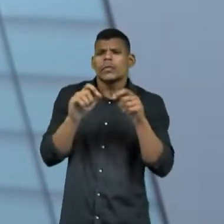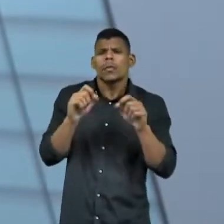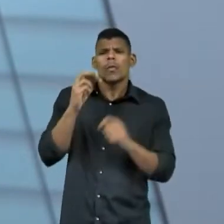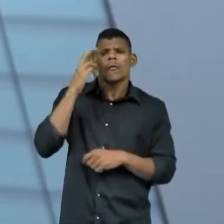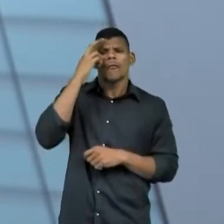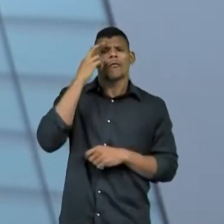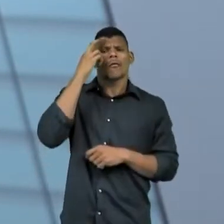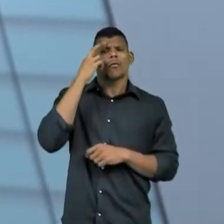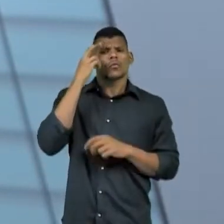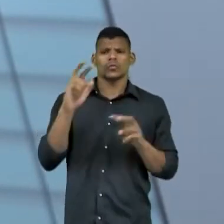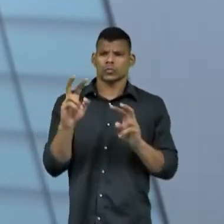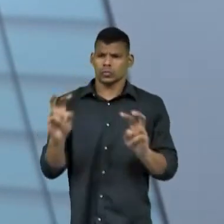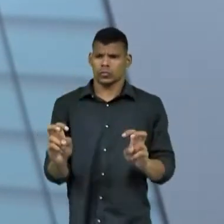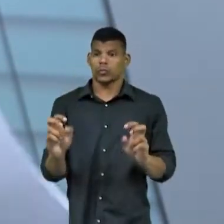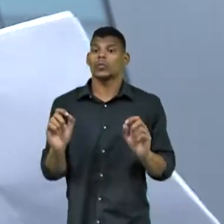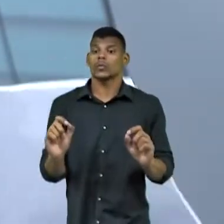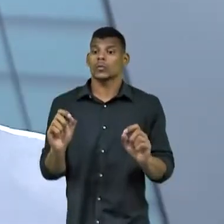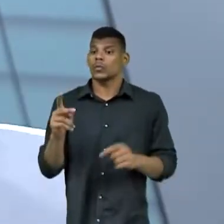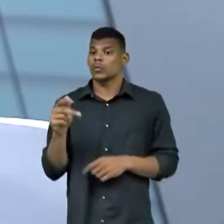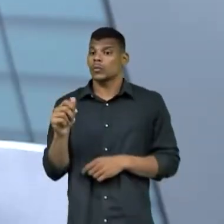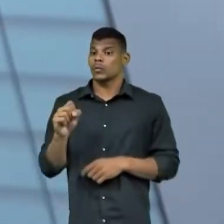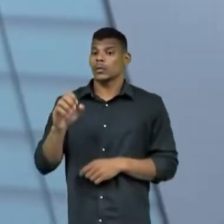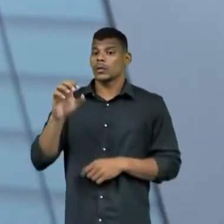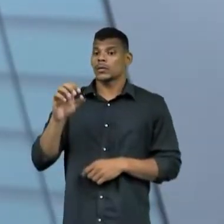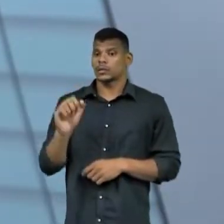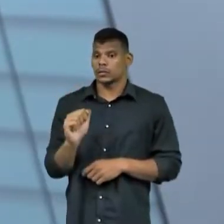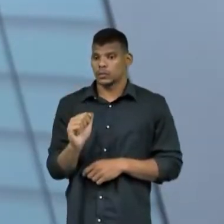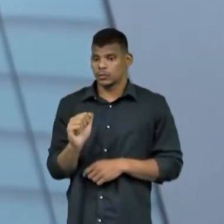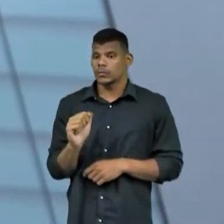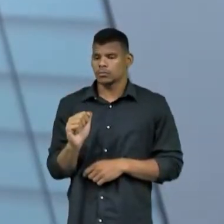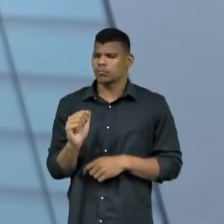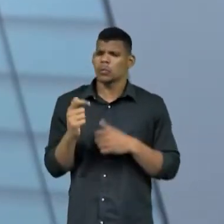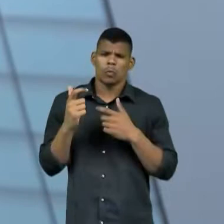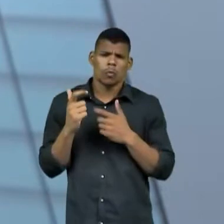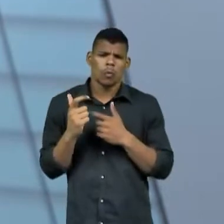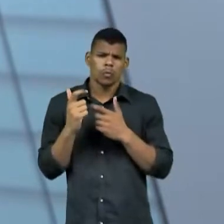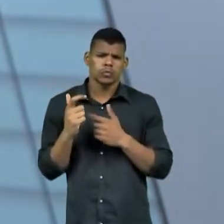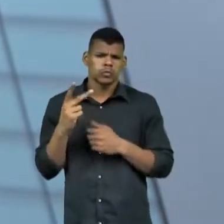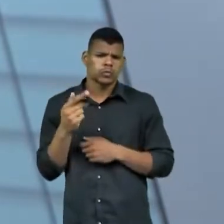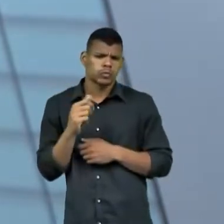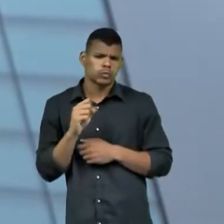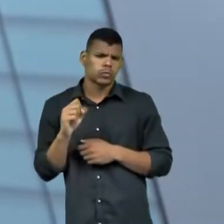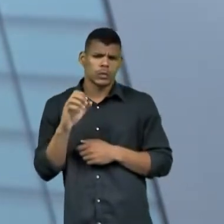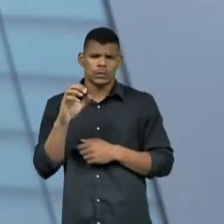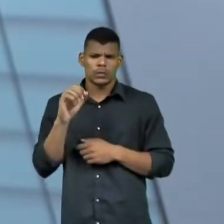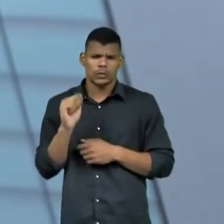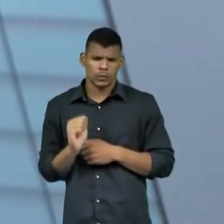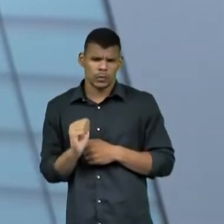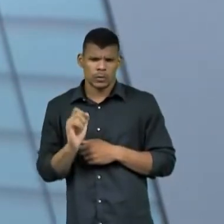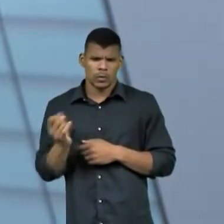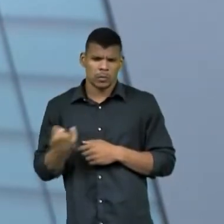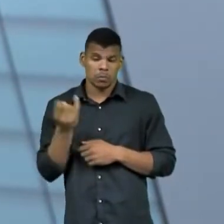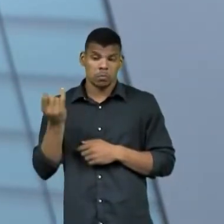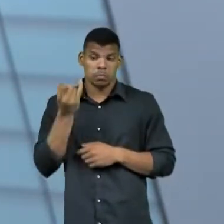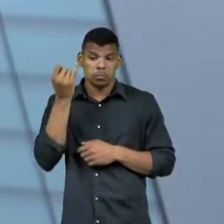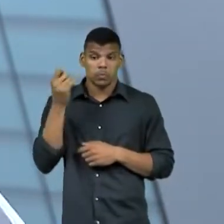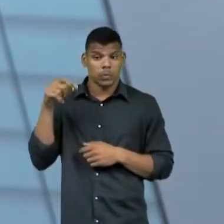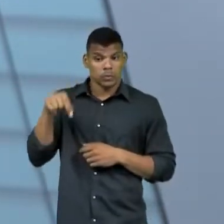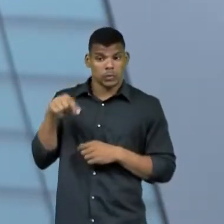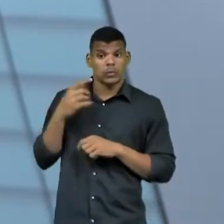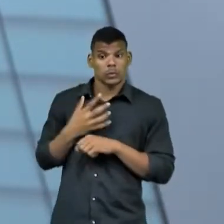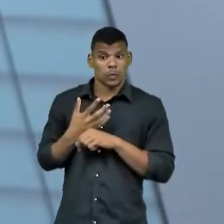sobre a Páscoa O que é a Páscoa De onde veio a Páscoa Qual é a importância da Páscoa que